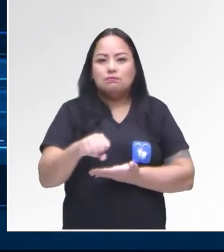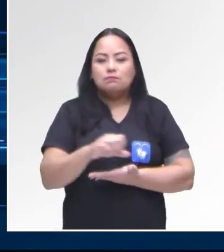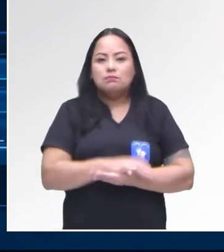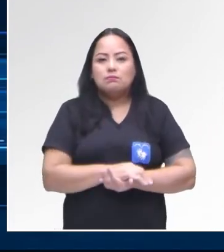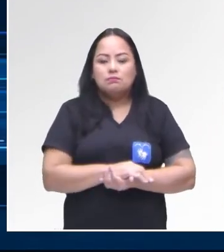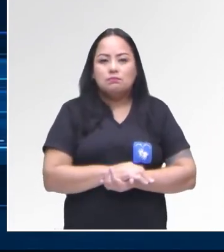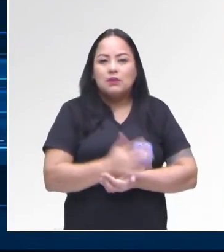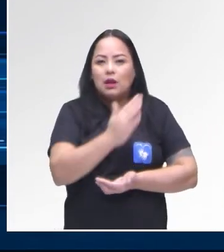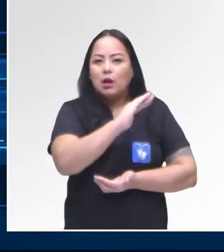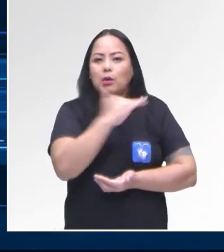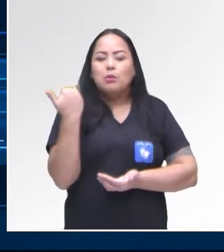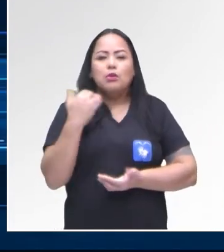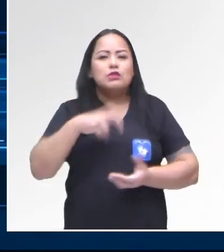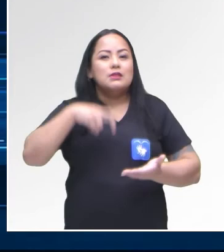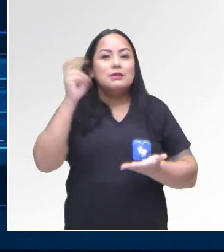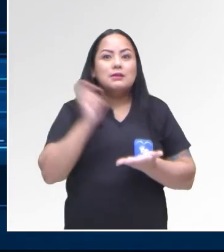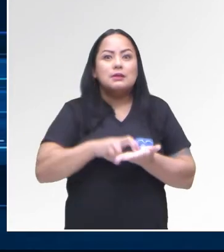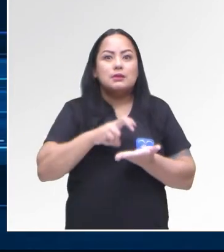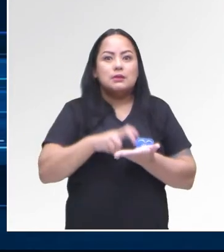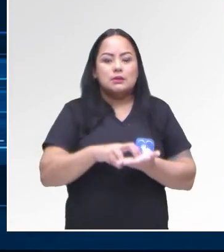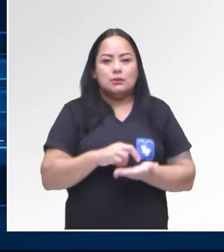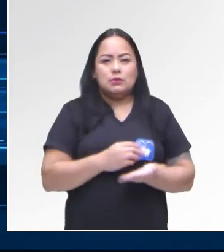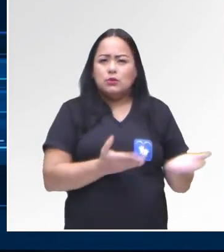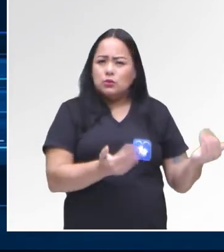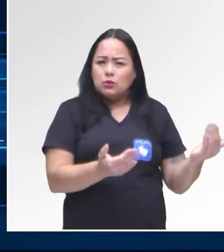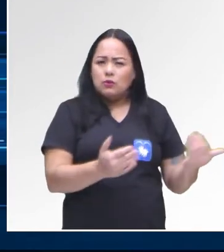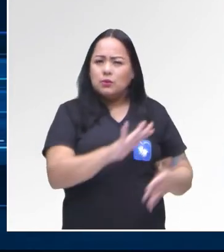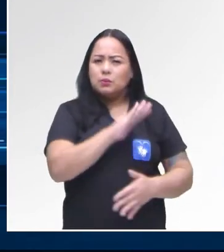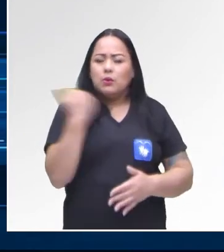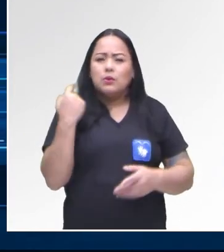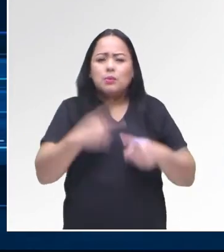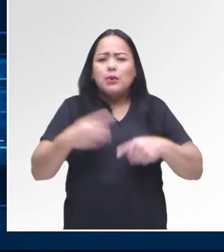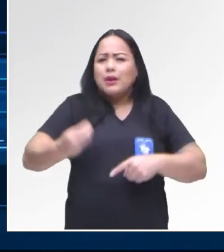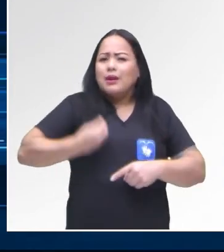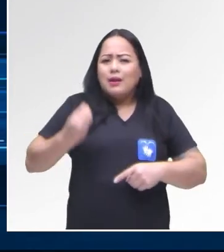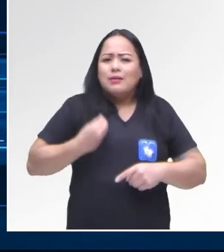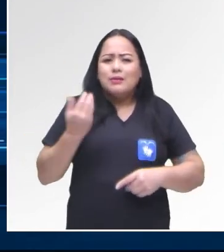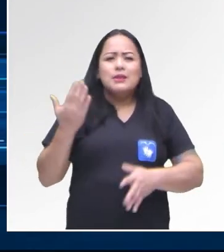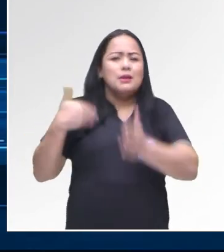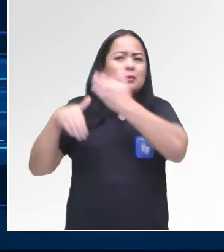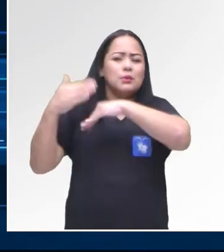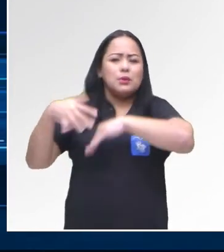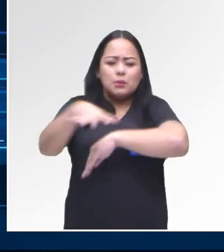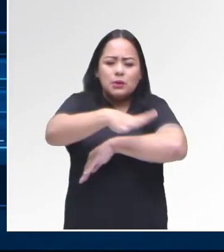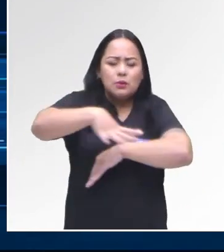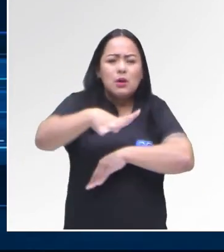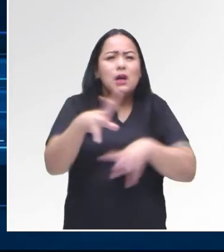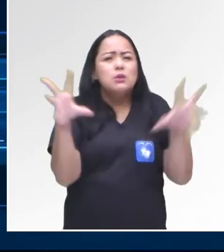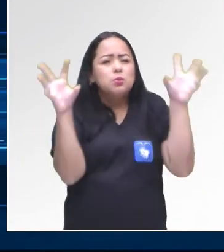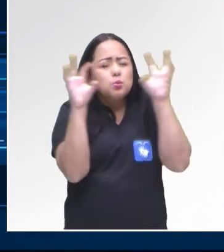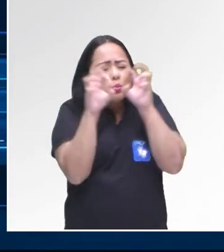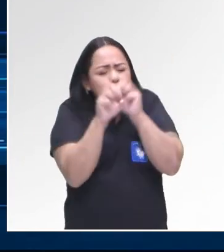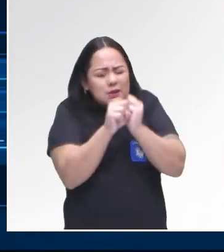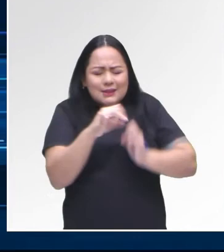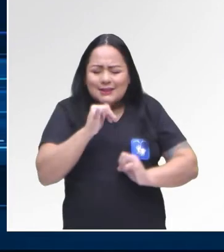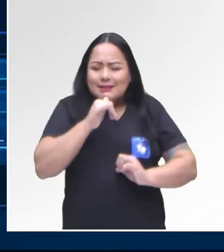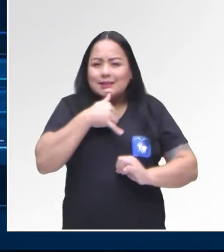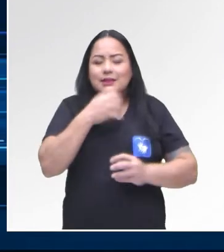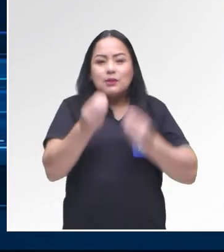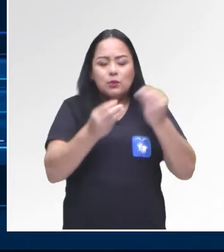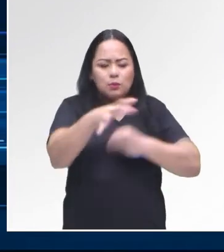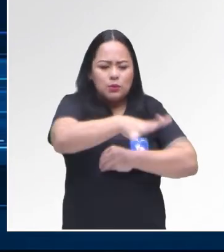A morte começa a chegar mais cedo. Por quê? A vida que eles levavam, lugares escuros, sombrios,